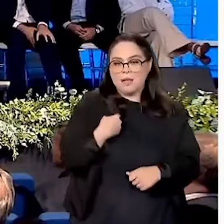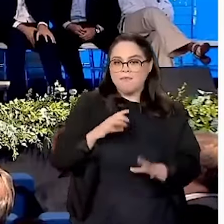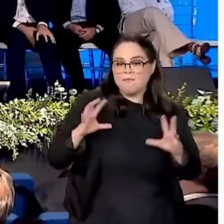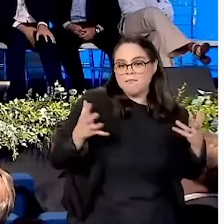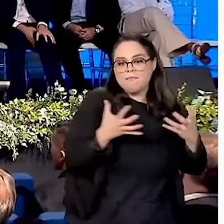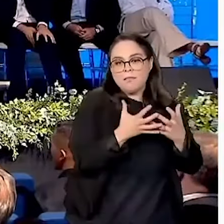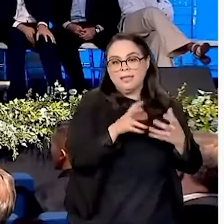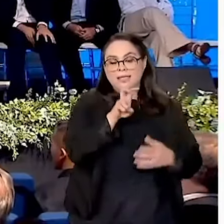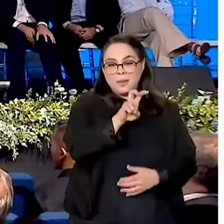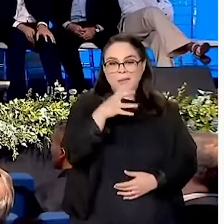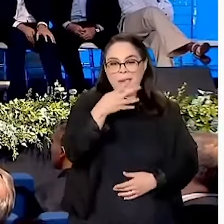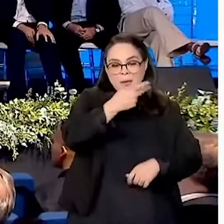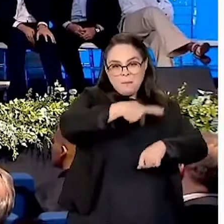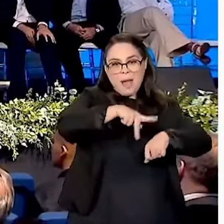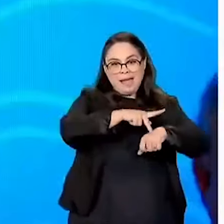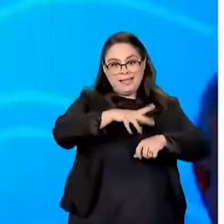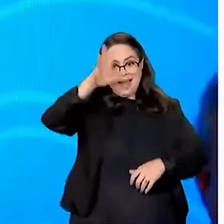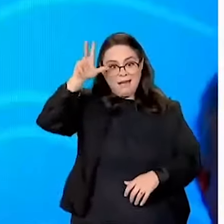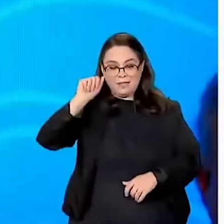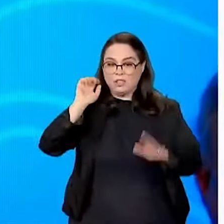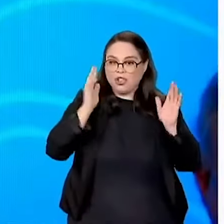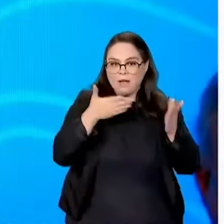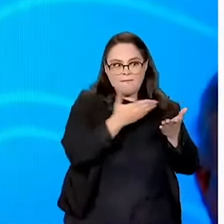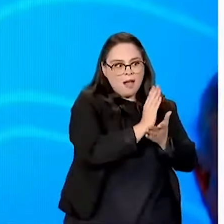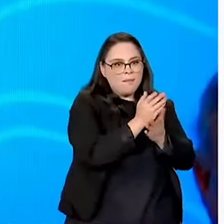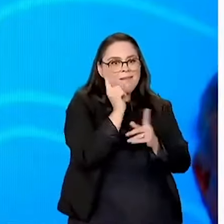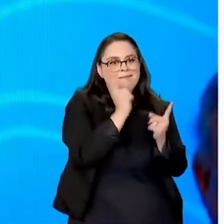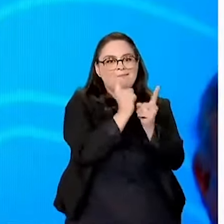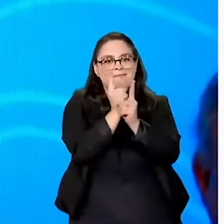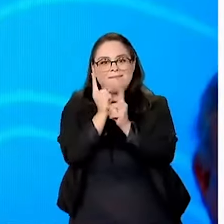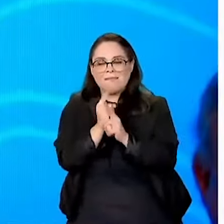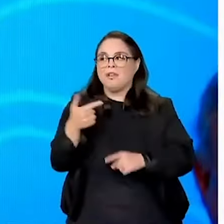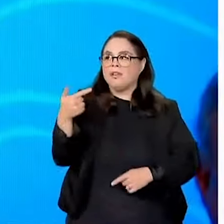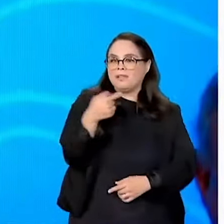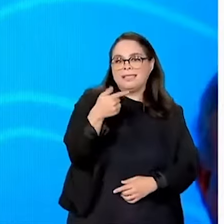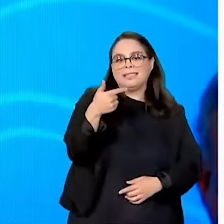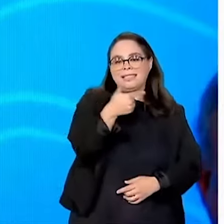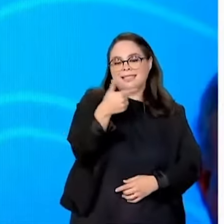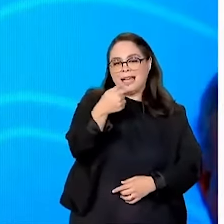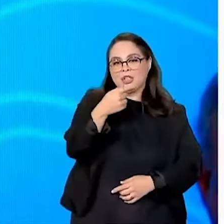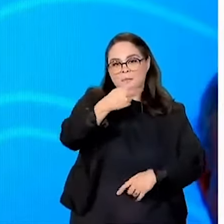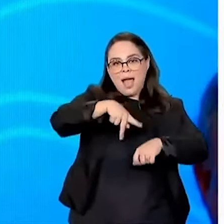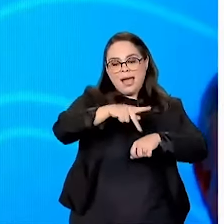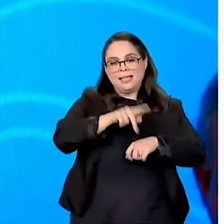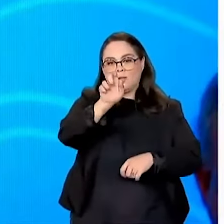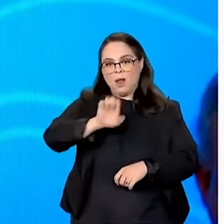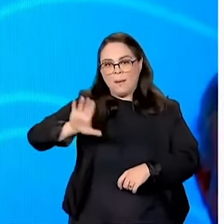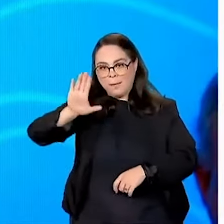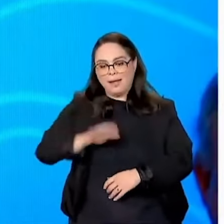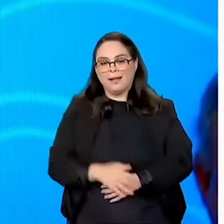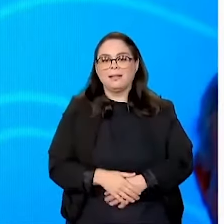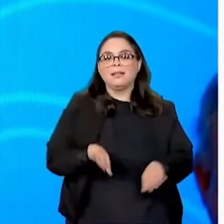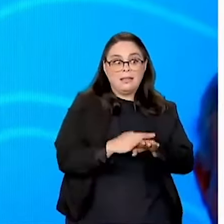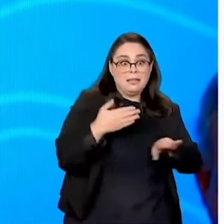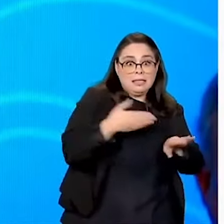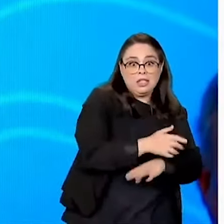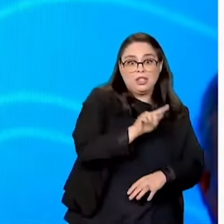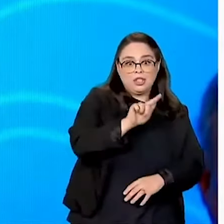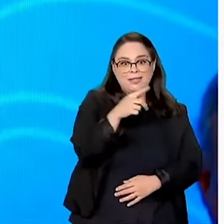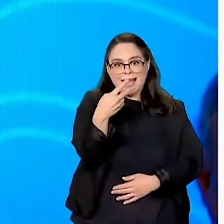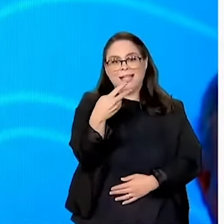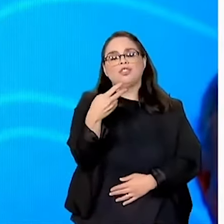com 54 países africanos, já me reuni com 27 países da União Europeia, já participei duas vezes do G7,